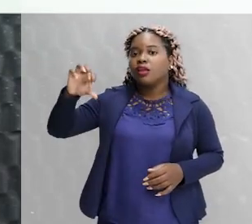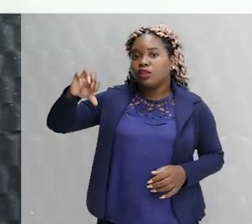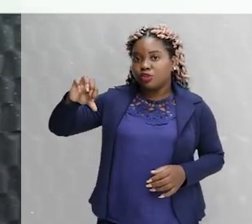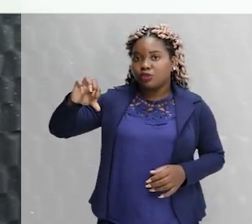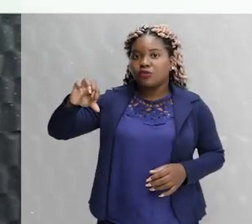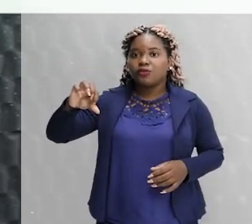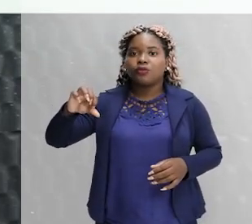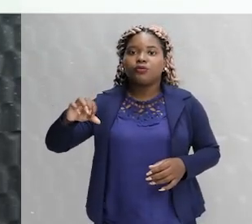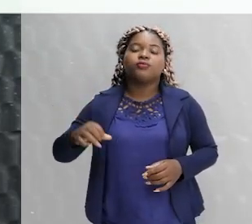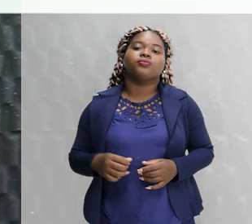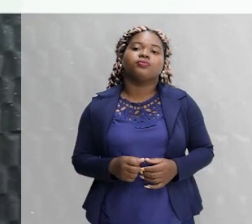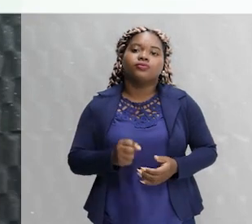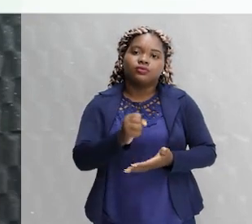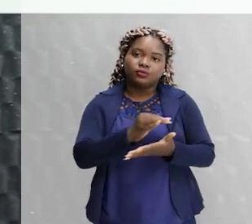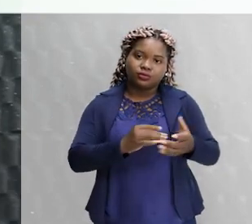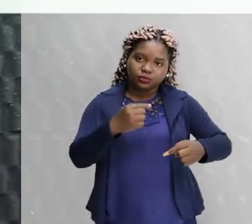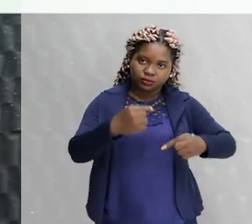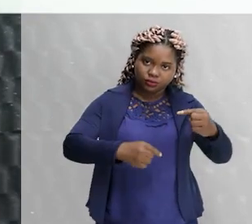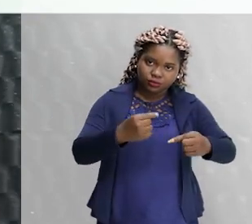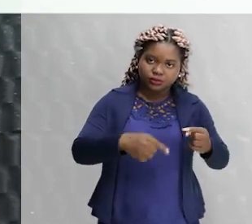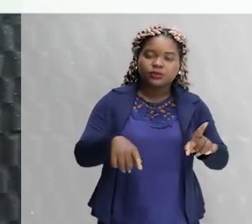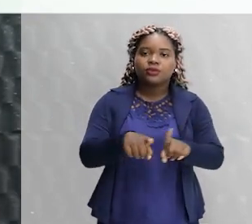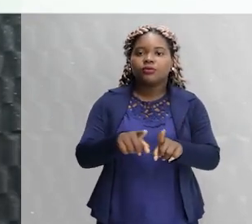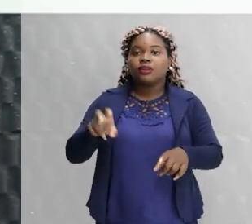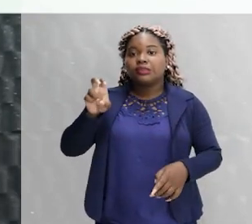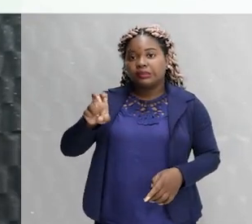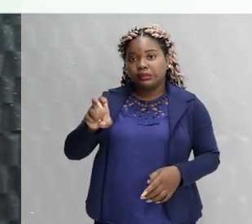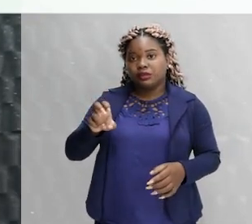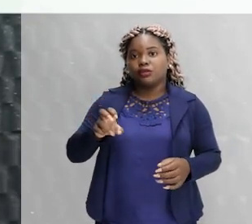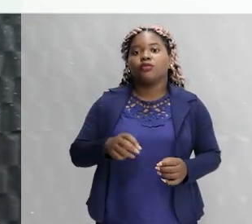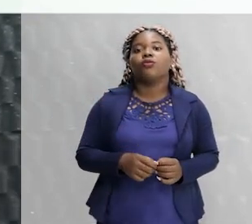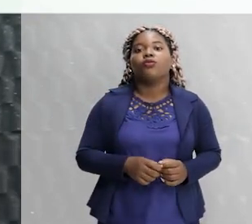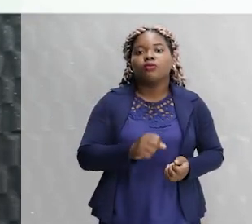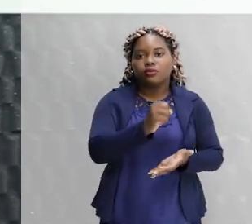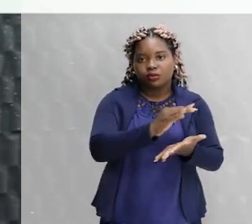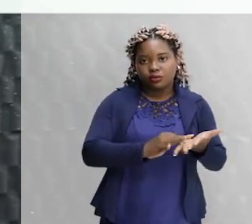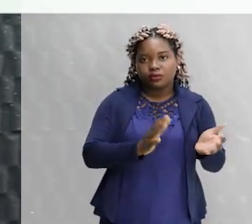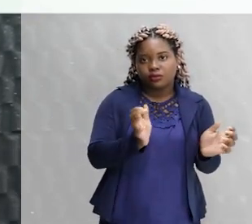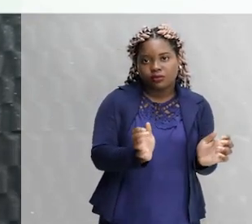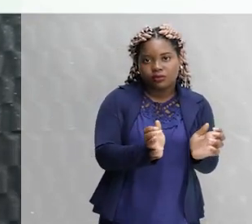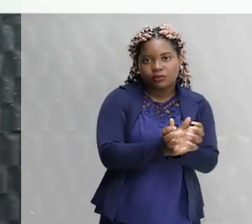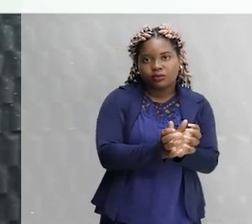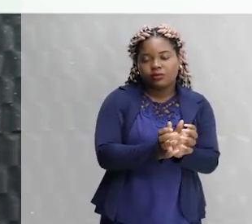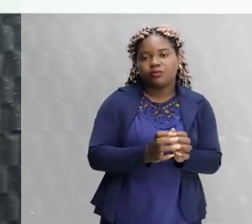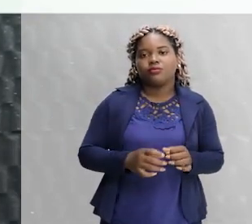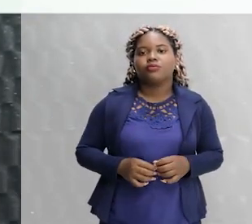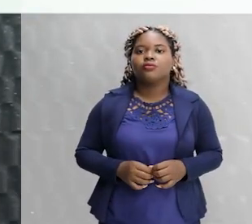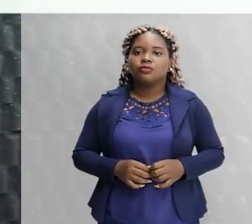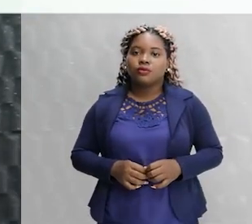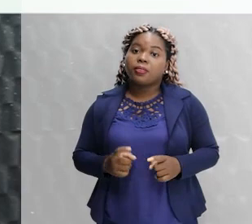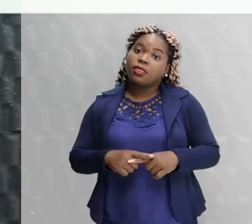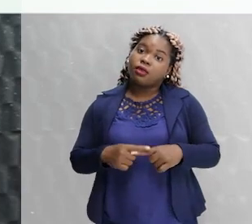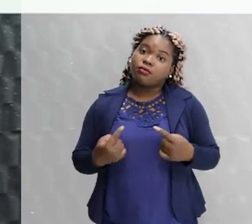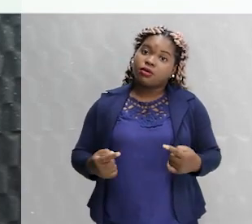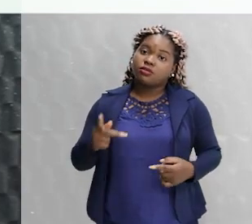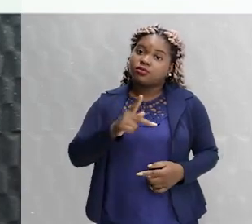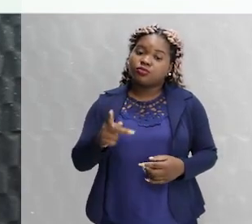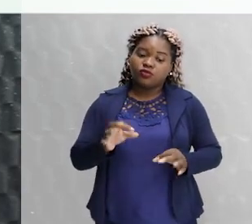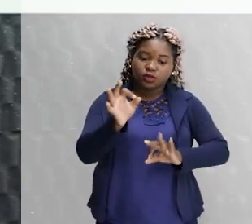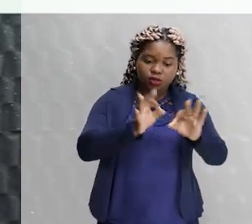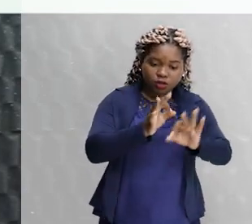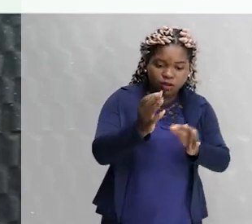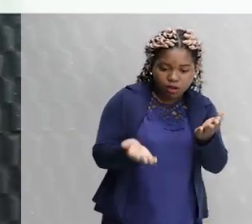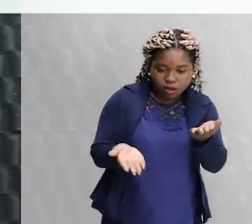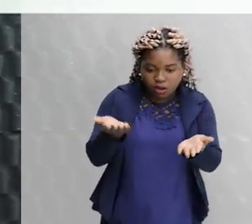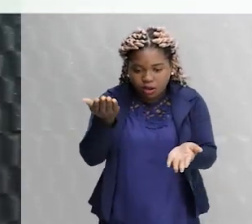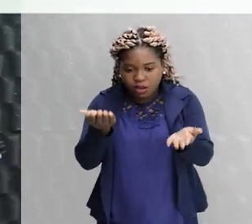aqui no debate, ele tirou 5 no trabalho de equipe. Mas, aqui o professor estabeleceu seu peso. Ele falou